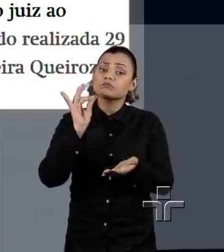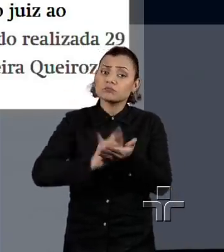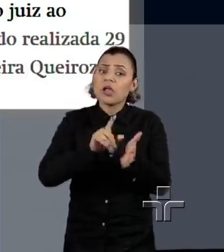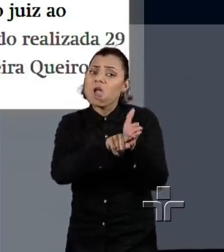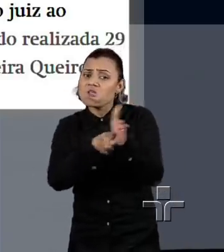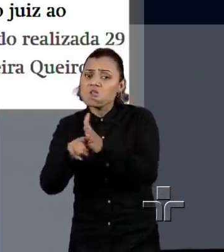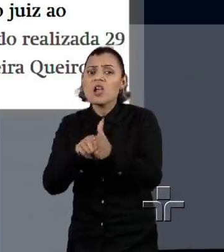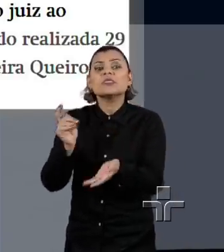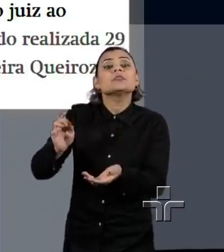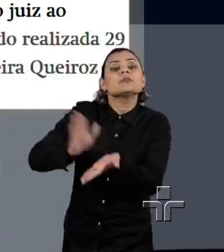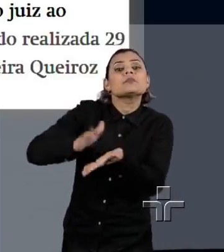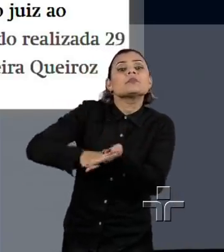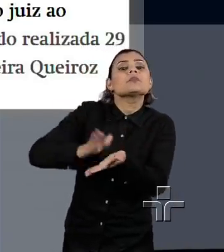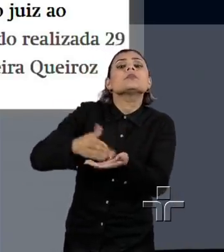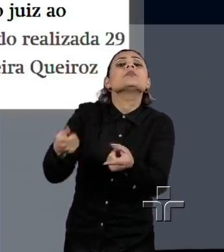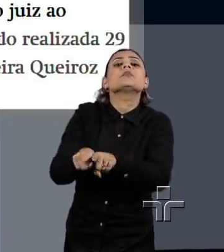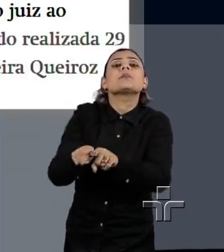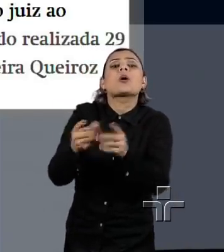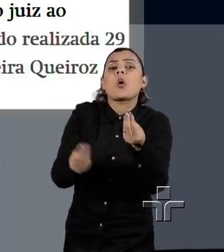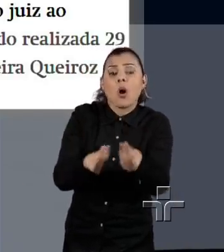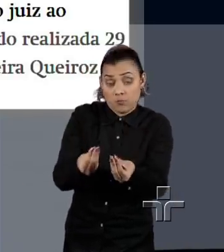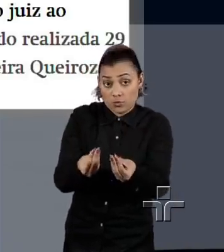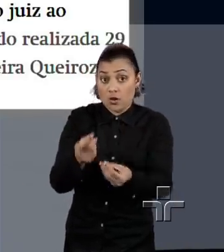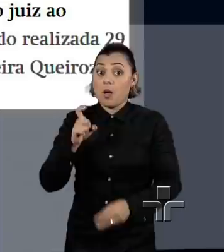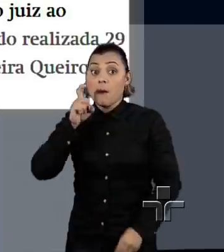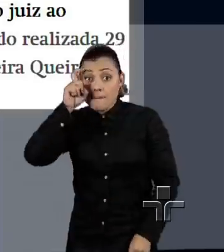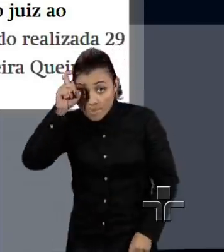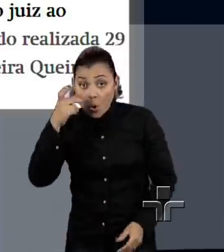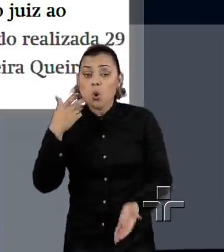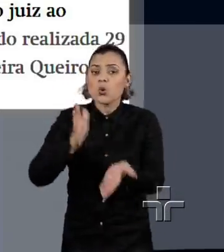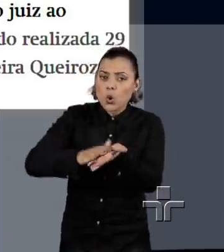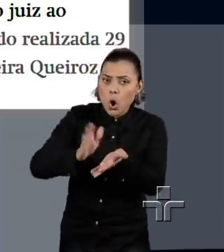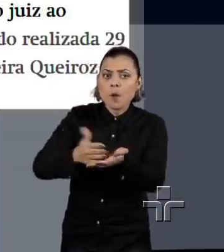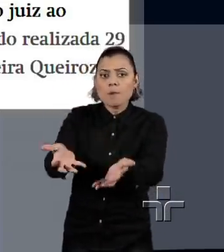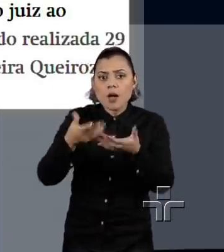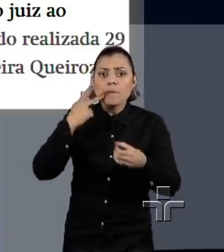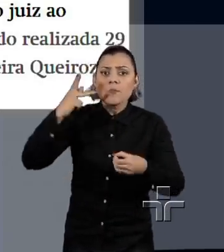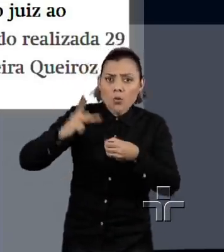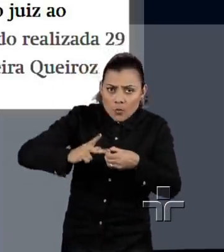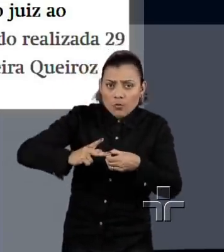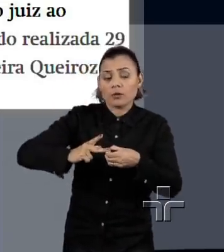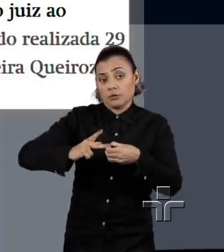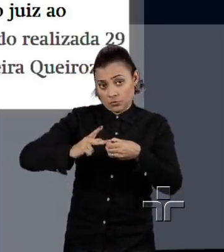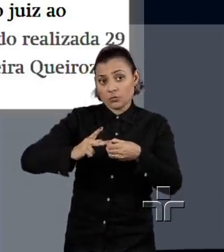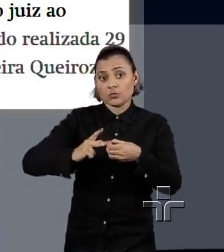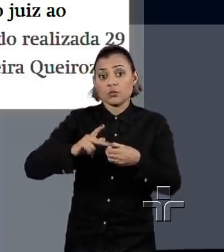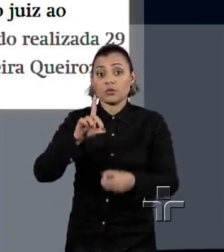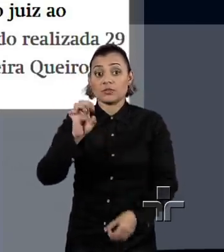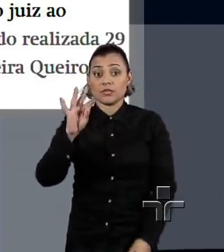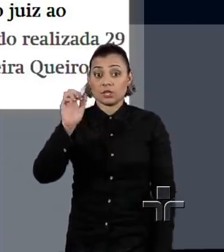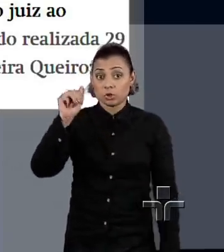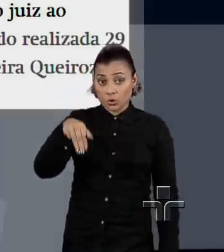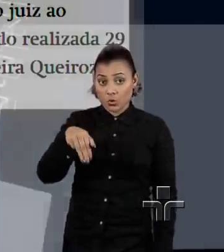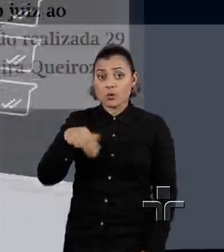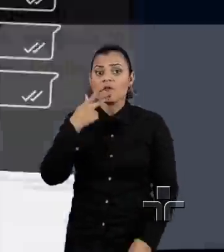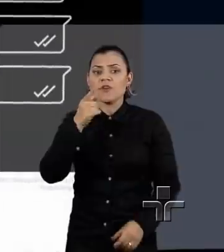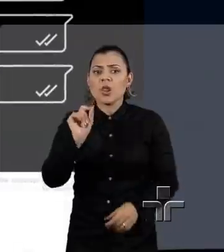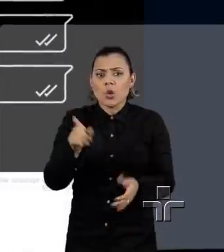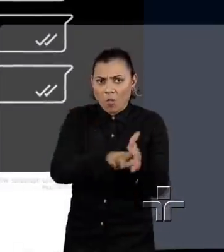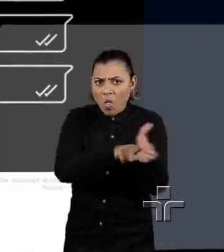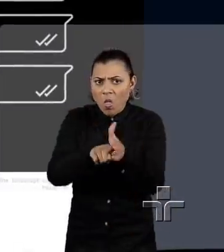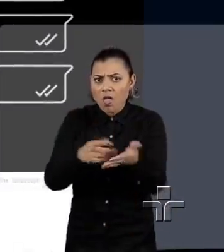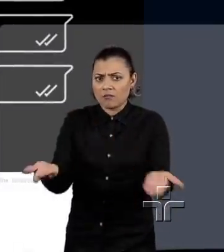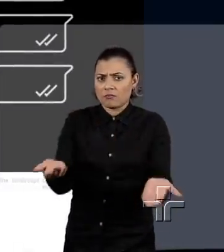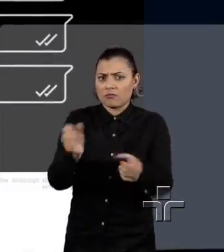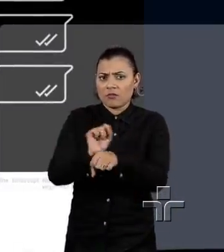também cobrança. Num dos diálogos, Moro cobra o procurador Deltan Dallagnol. Não é muito tempo sem operação?